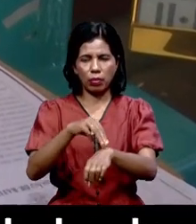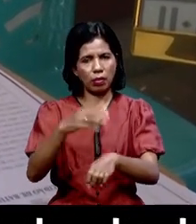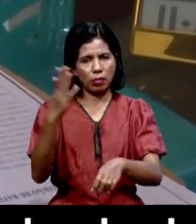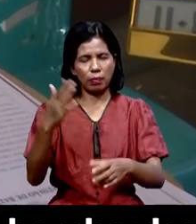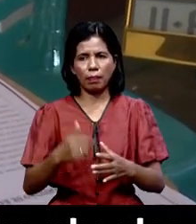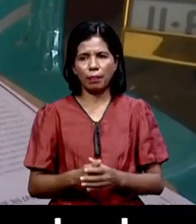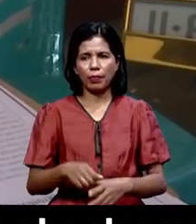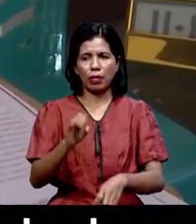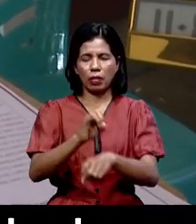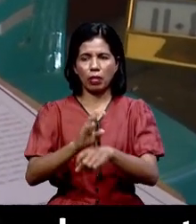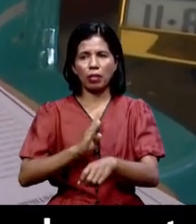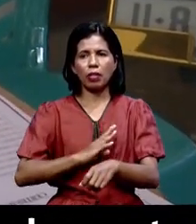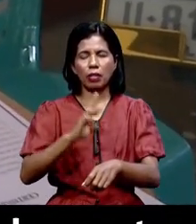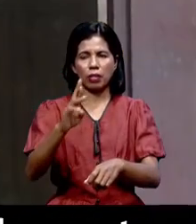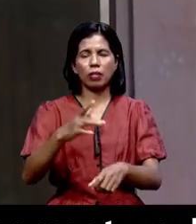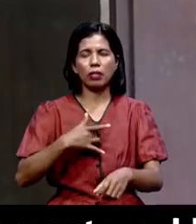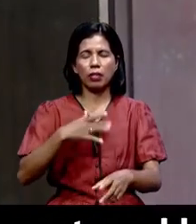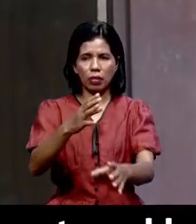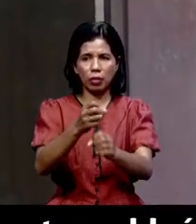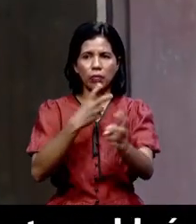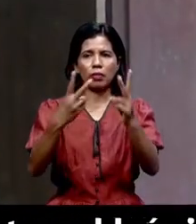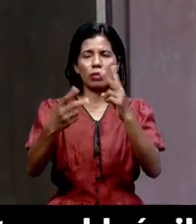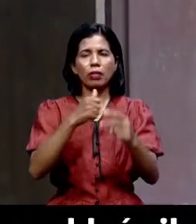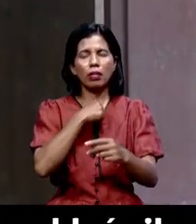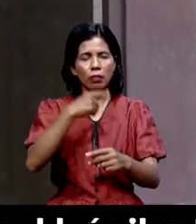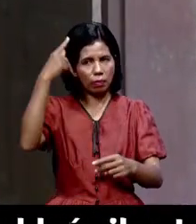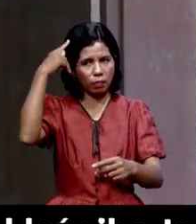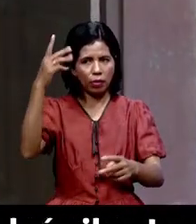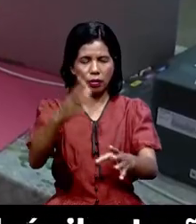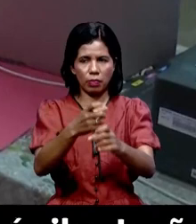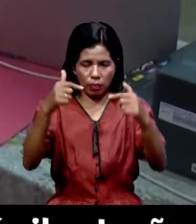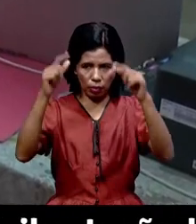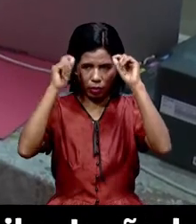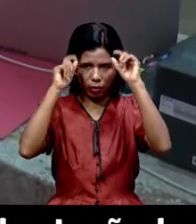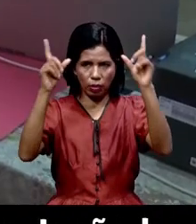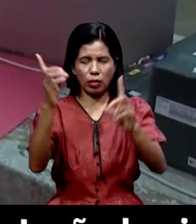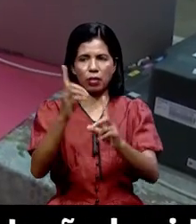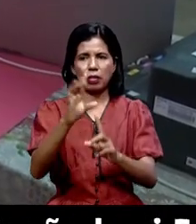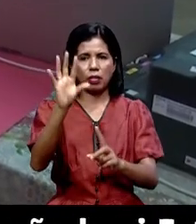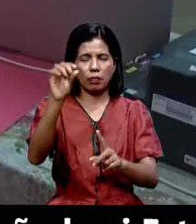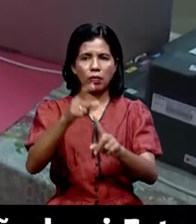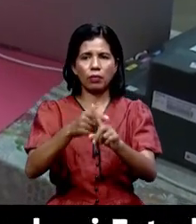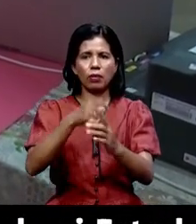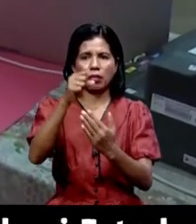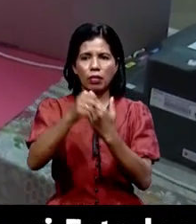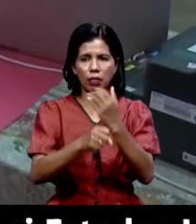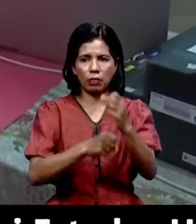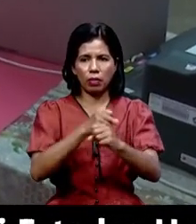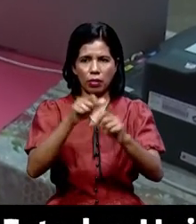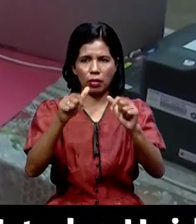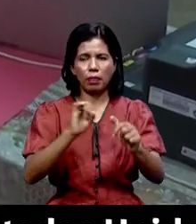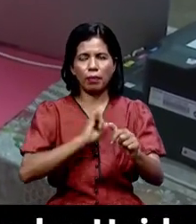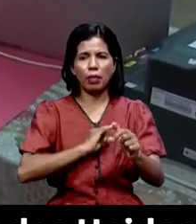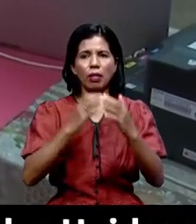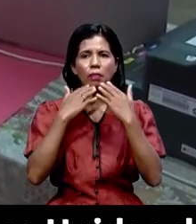Sarani paroque be cora entusiasmo simo visita Papa Francisco ne besi mai Timor Leste e loron sia fulan setembro tinane. How agradece,